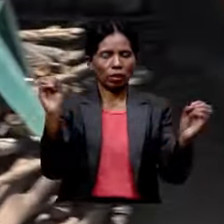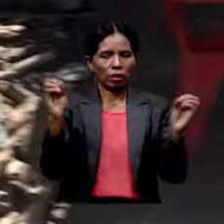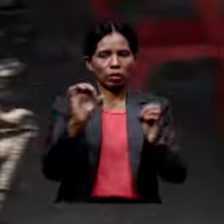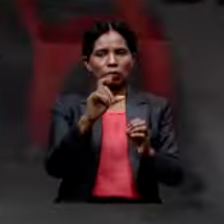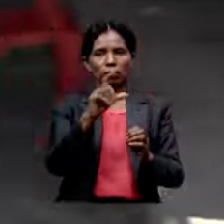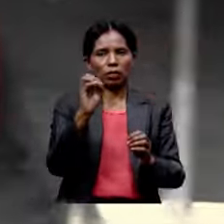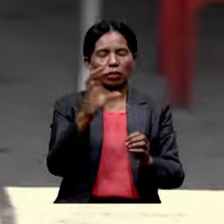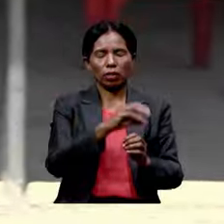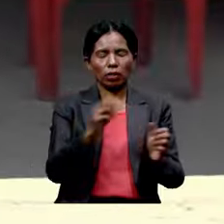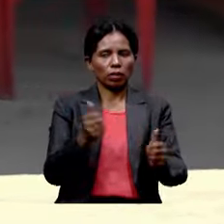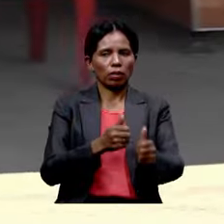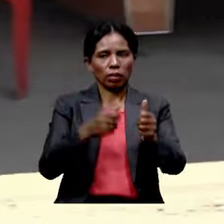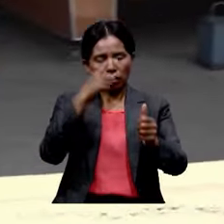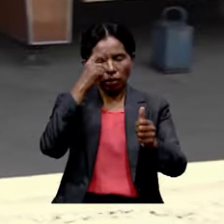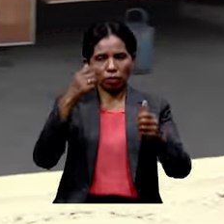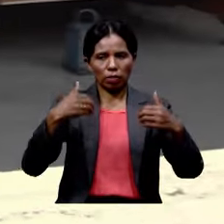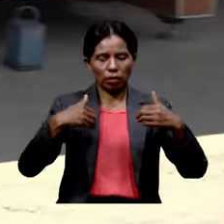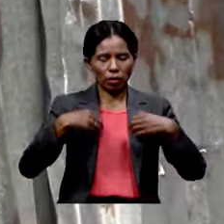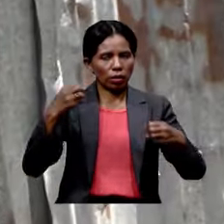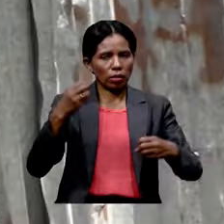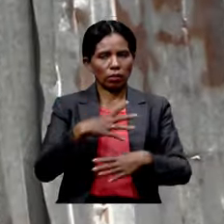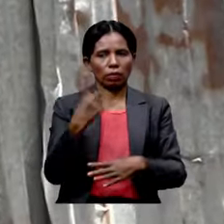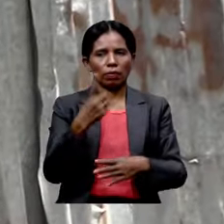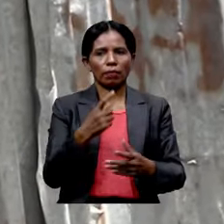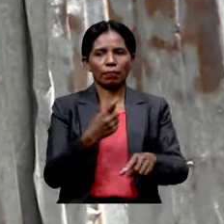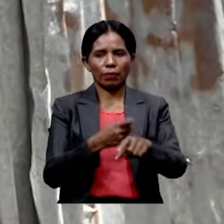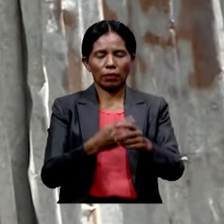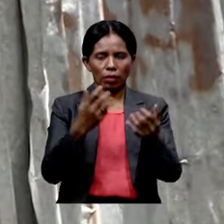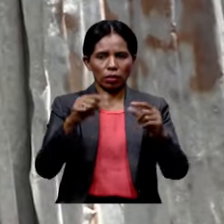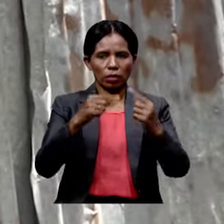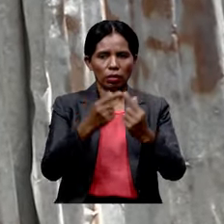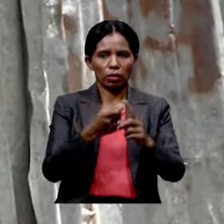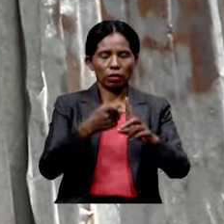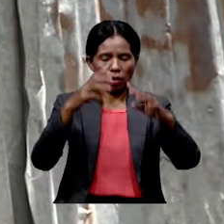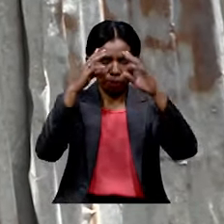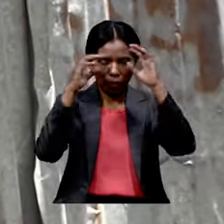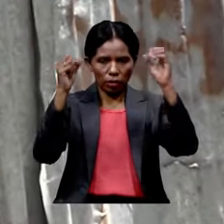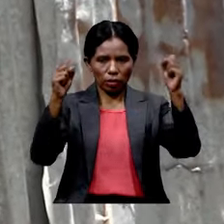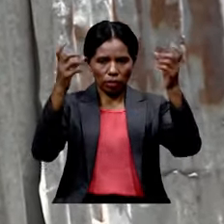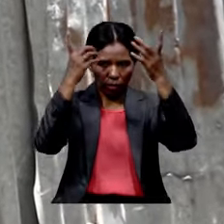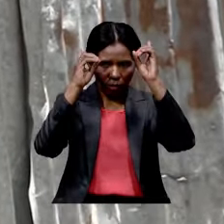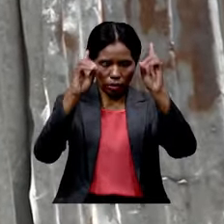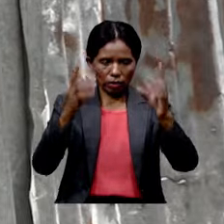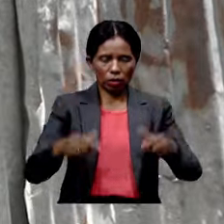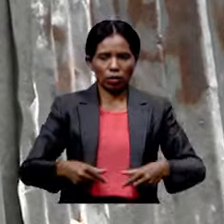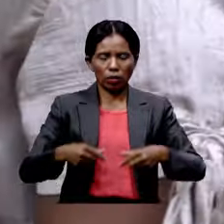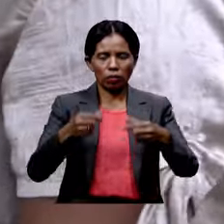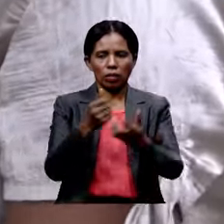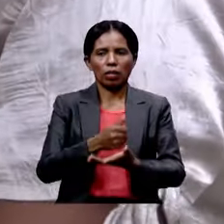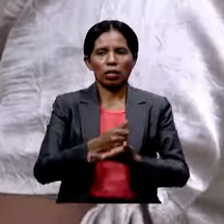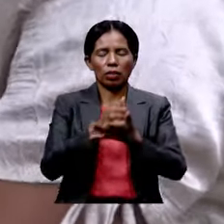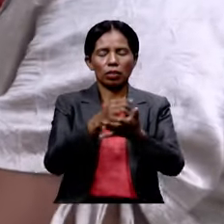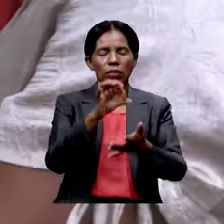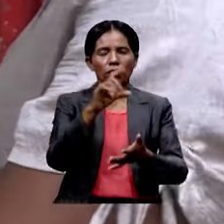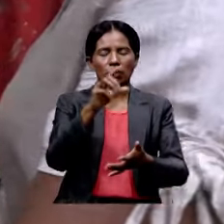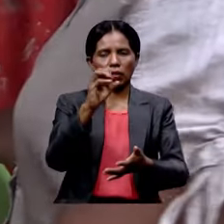Florinda la kuituir tamba seja condição traumática. Ou situação ne, equipa Rússia Presidência República decide ho de entrega apoio hirakne ba Florinda